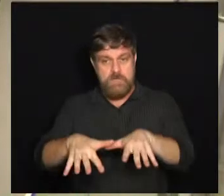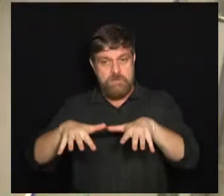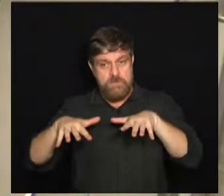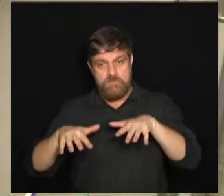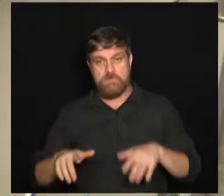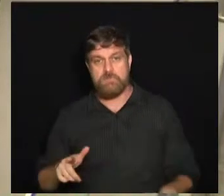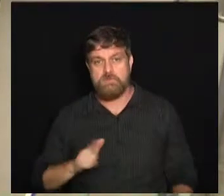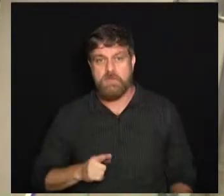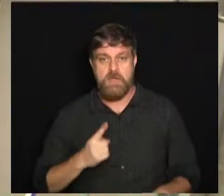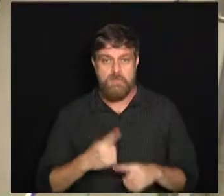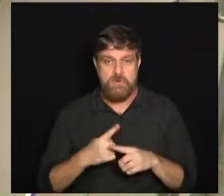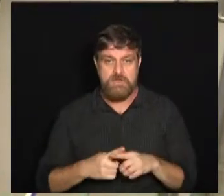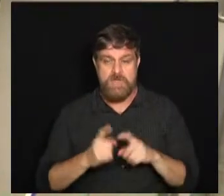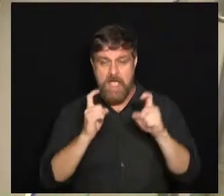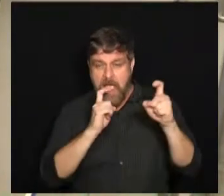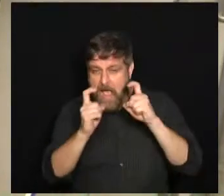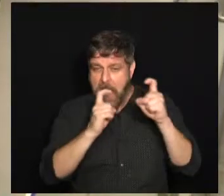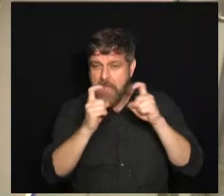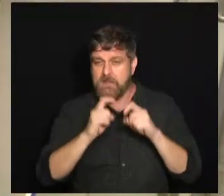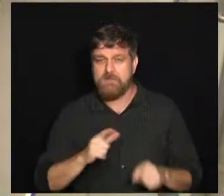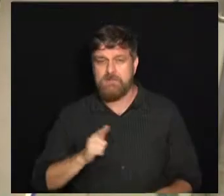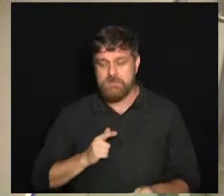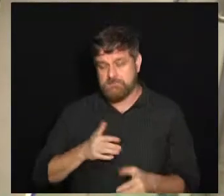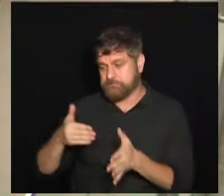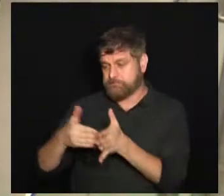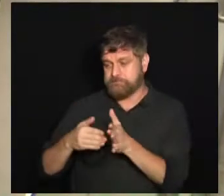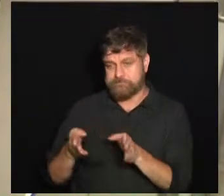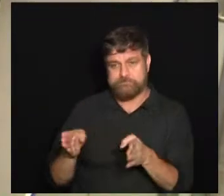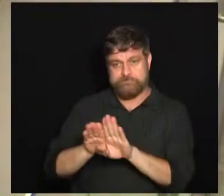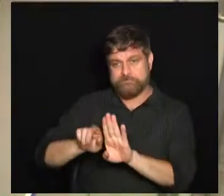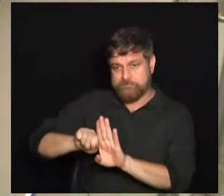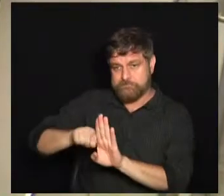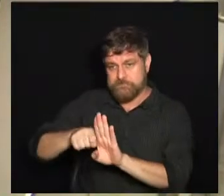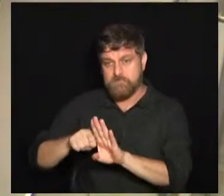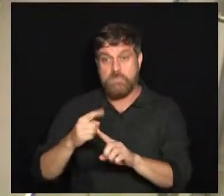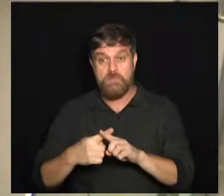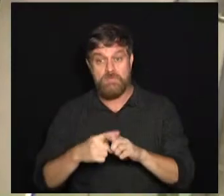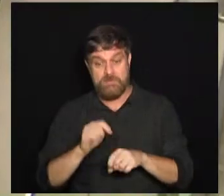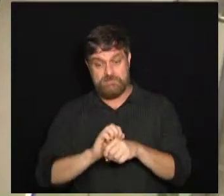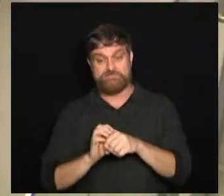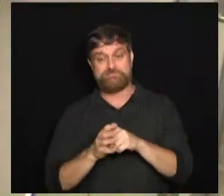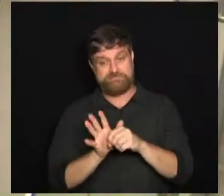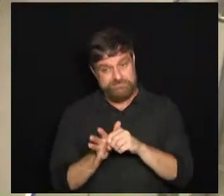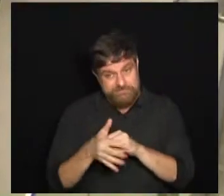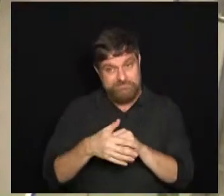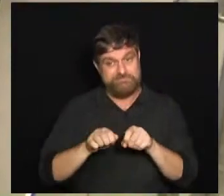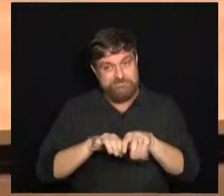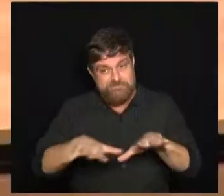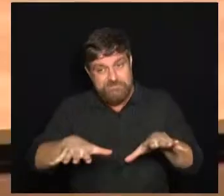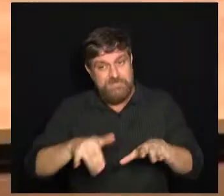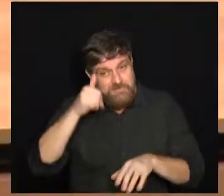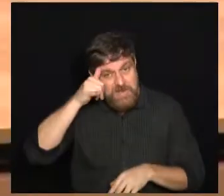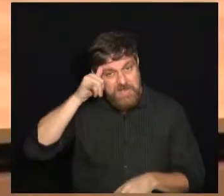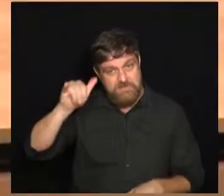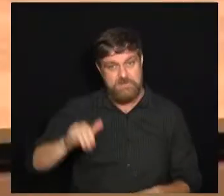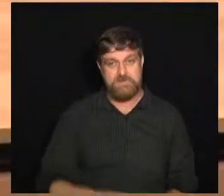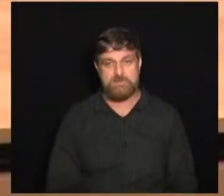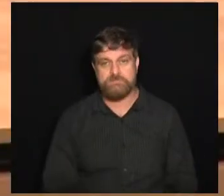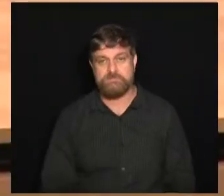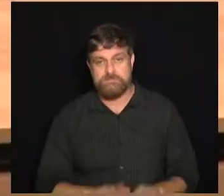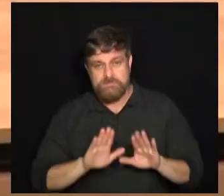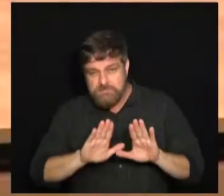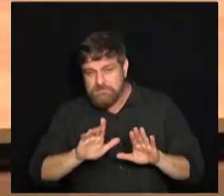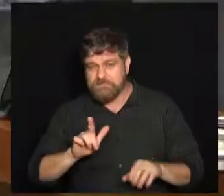uma vez que a Câmara restringiu a circulação de pessoas no prédio por causa do avanço da pandemia do coronavírus. No